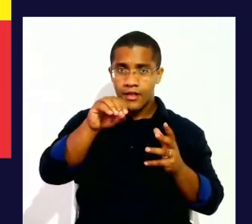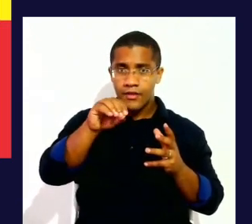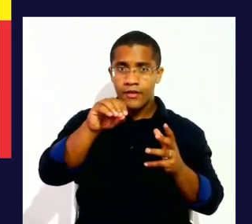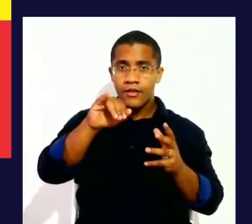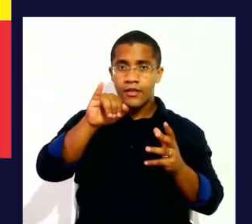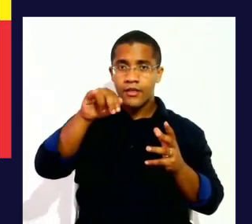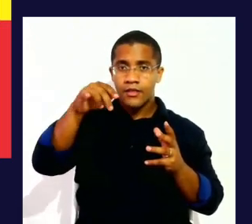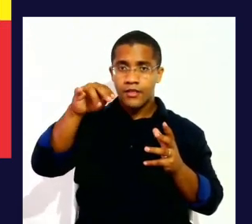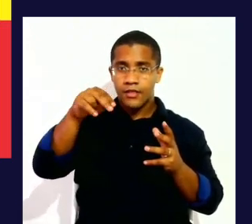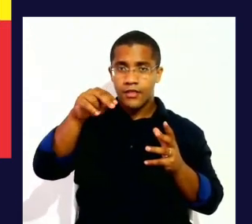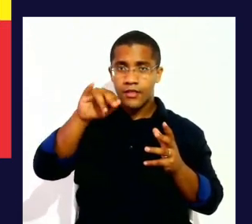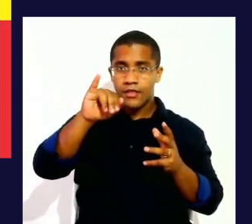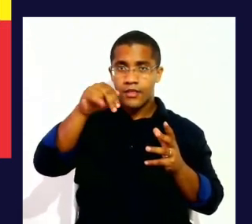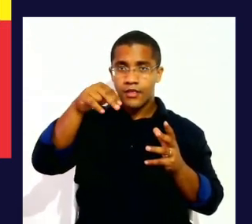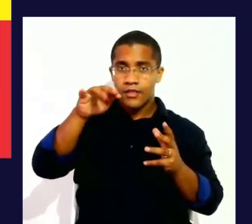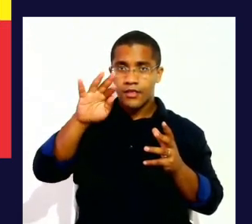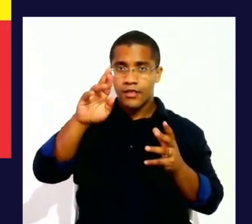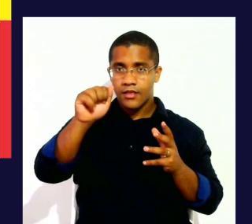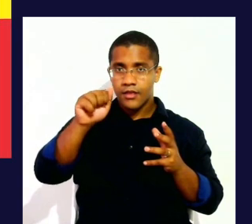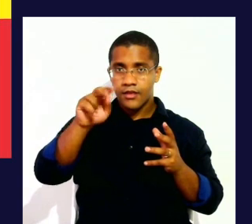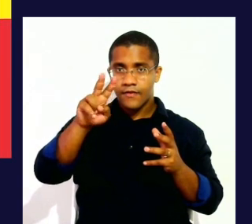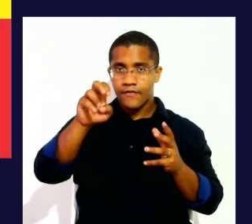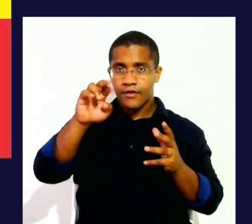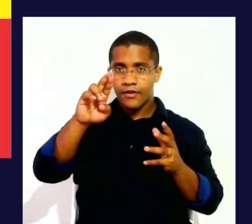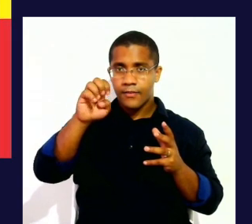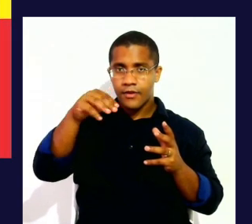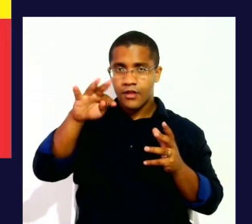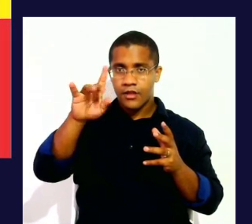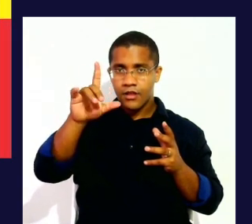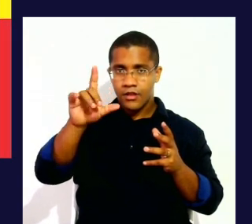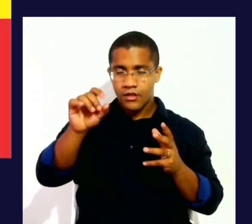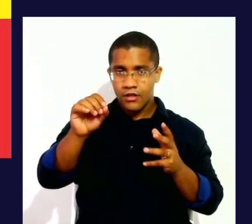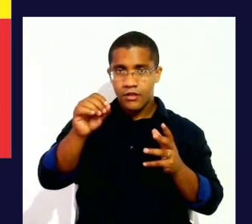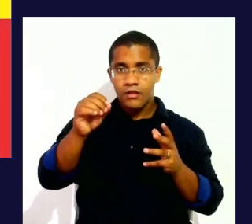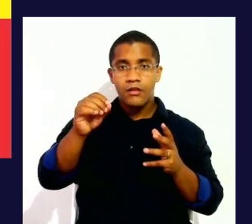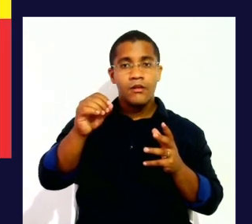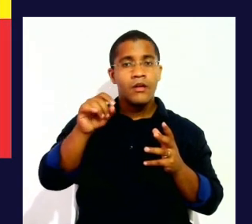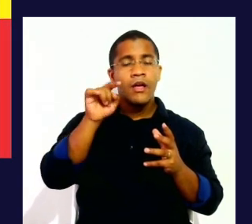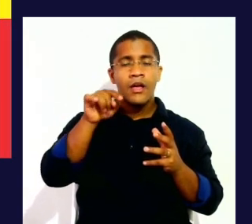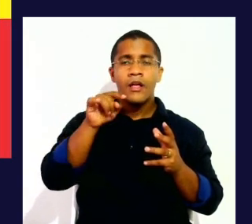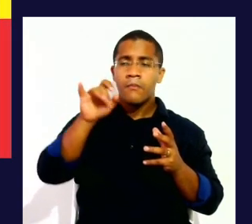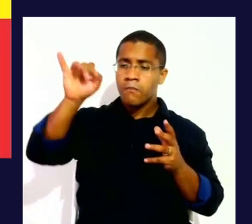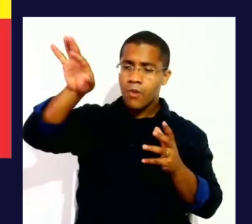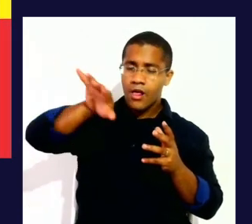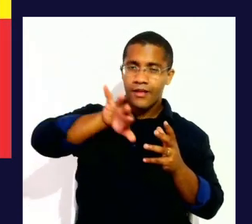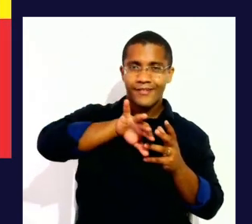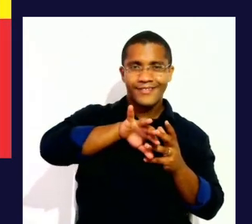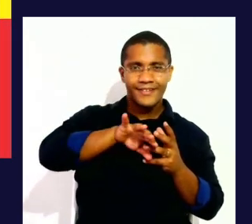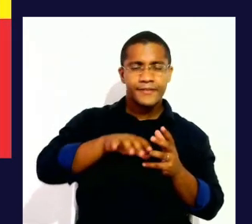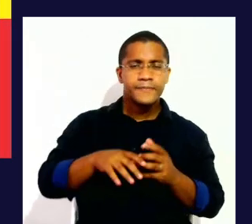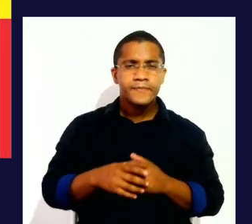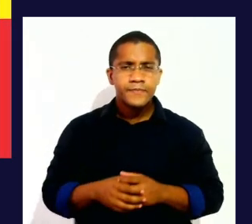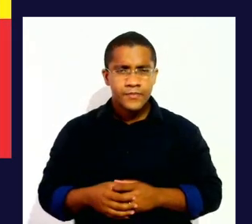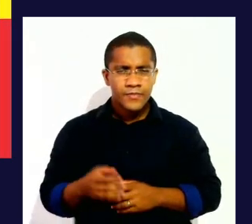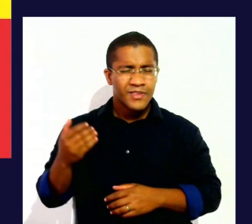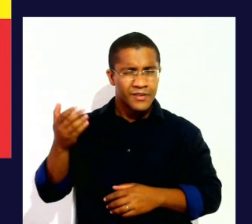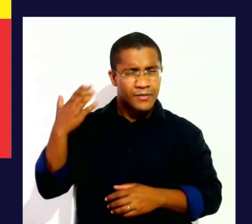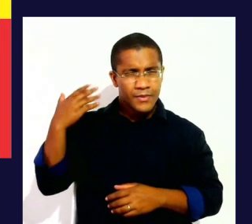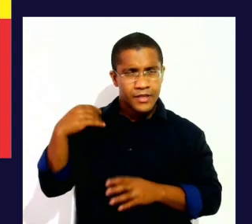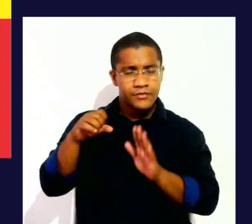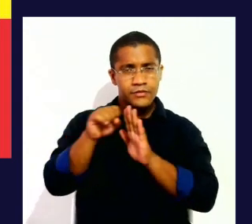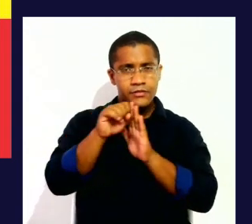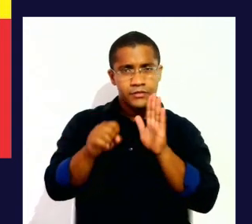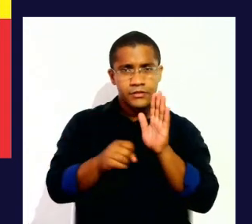falando sobre irradiação térmica. Como, porém, o calor ele se propagou? No final do